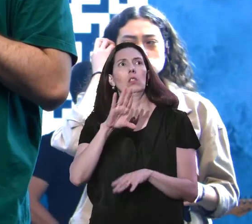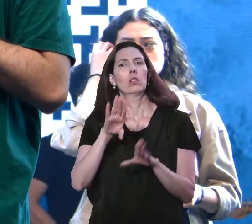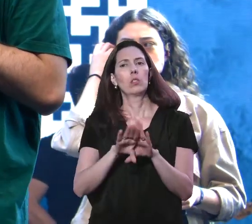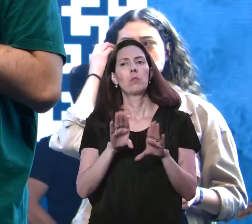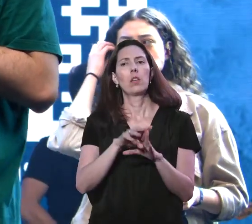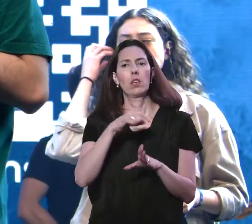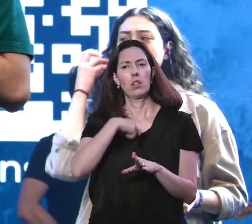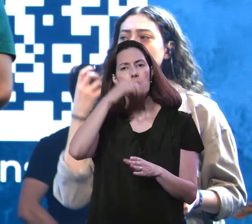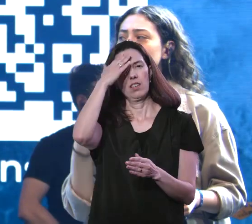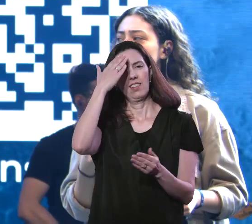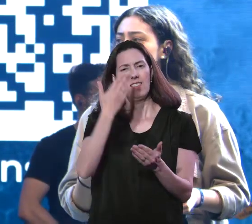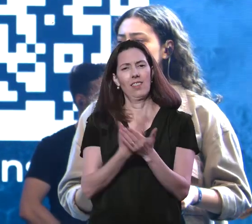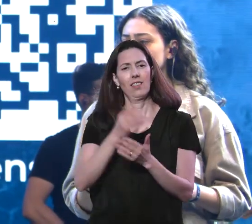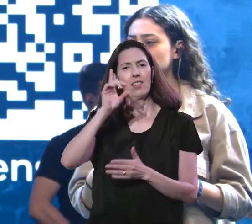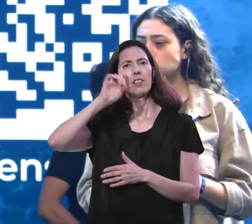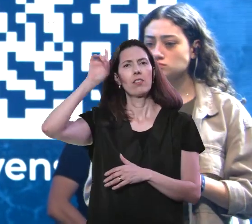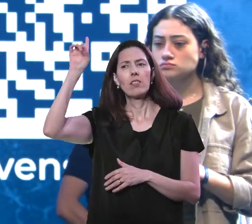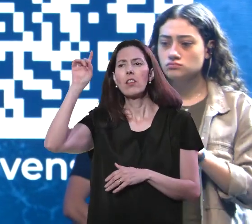tocar.